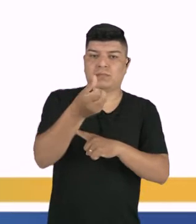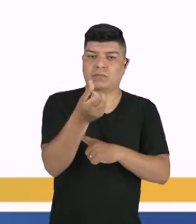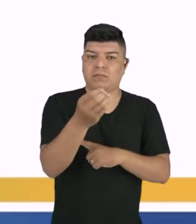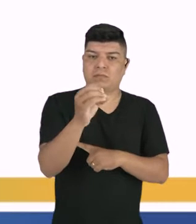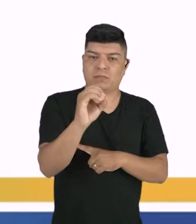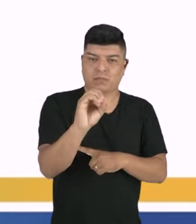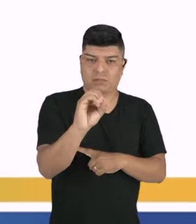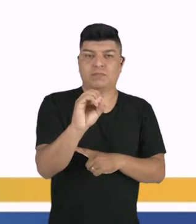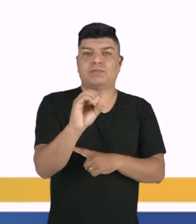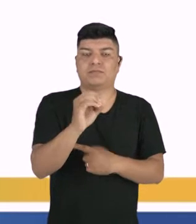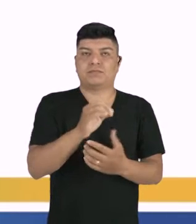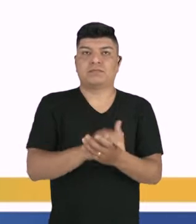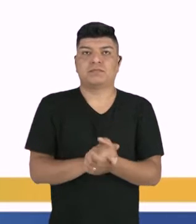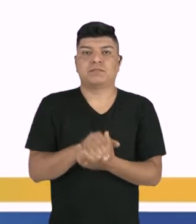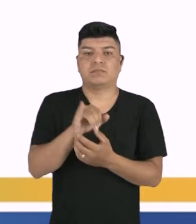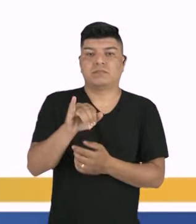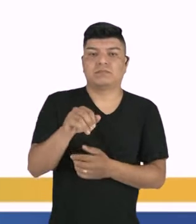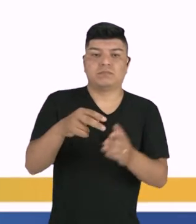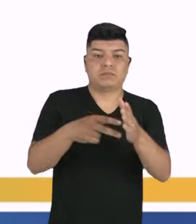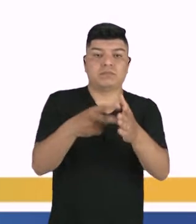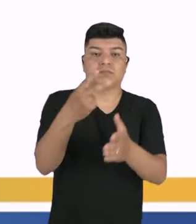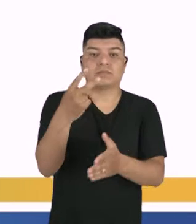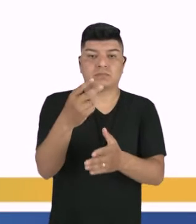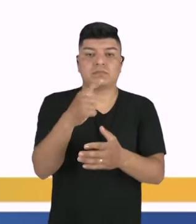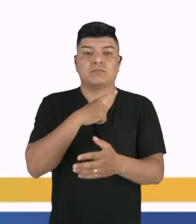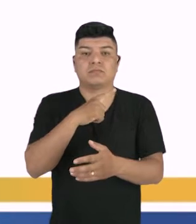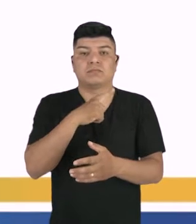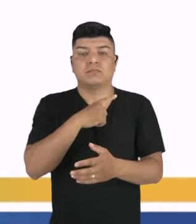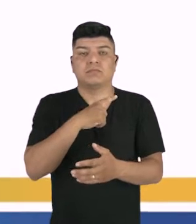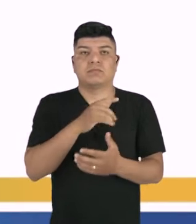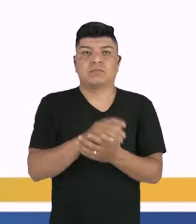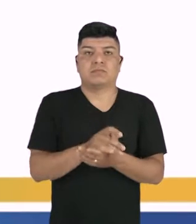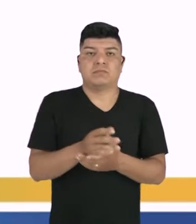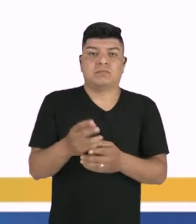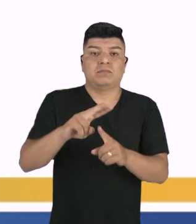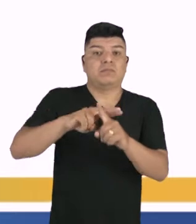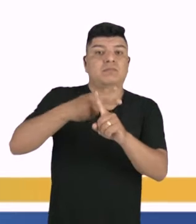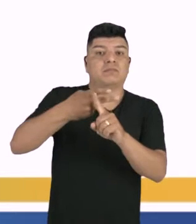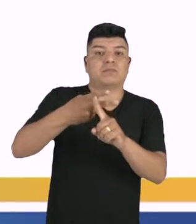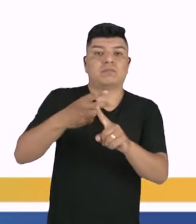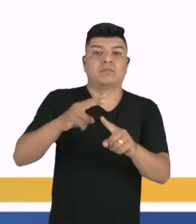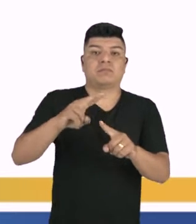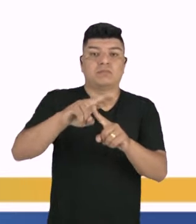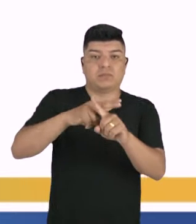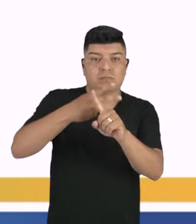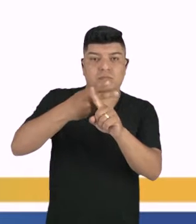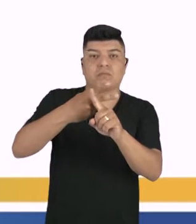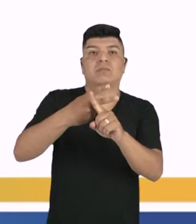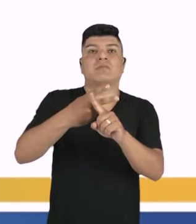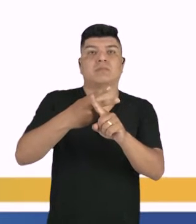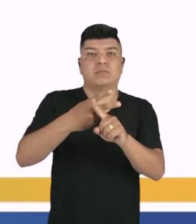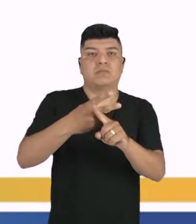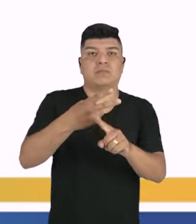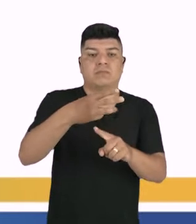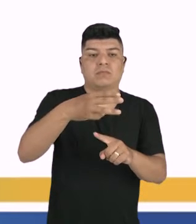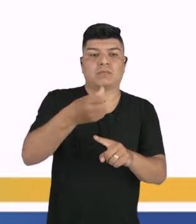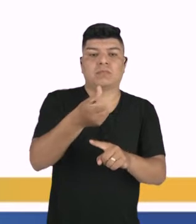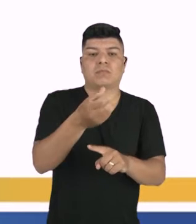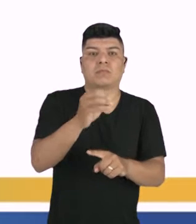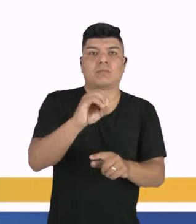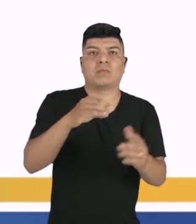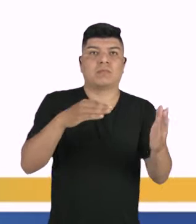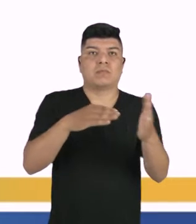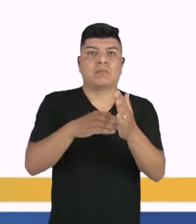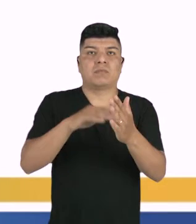ou seja, uma volta. Se são duas voltas, e aí acrescentamos 2 vezes 360 e